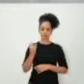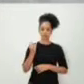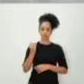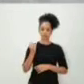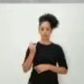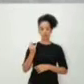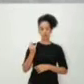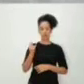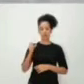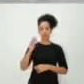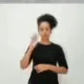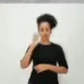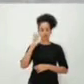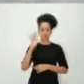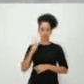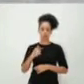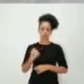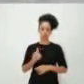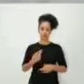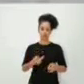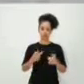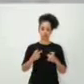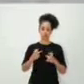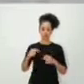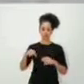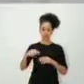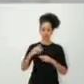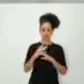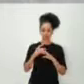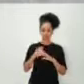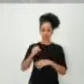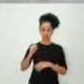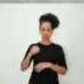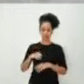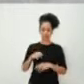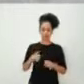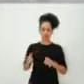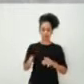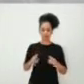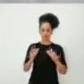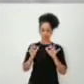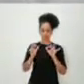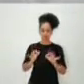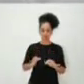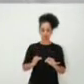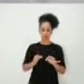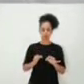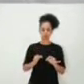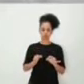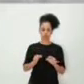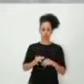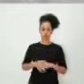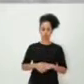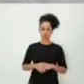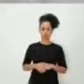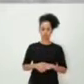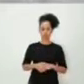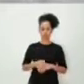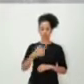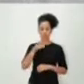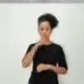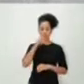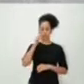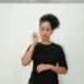e a gente percebe que Botucatu Está sim no caminho certo está no trilho correto ontem